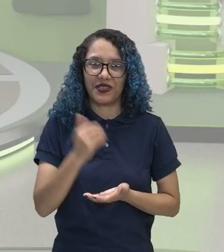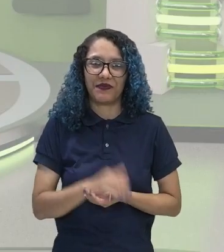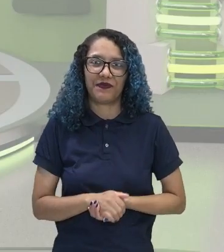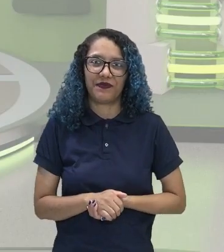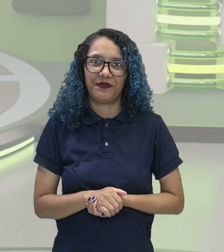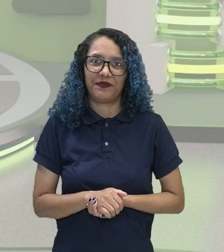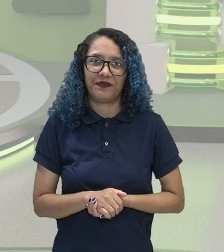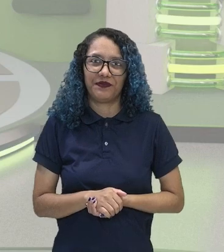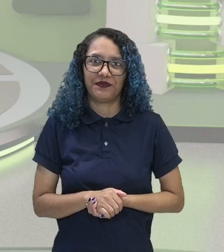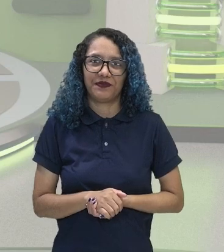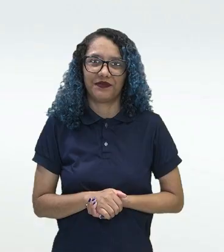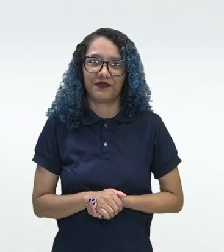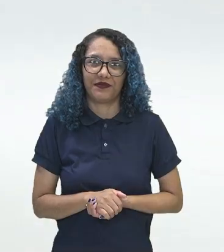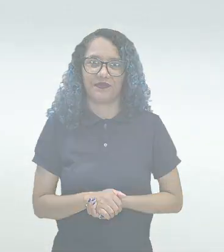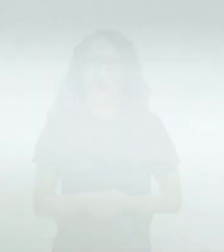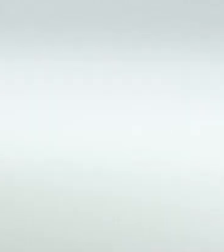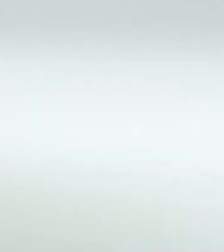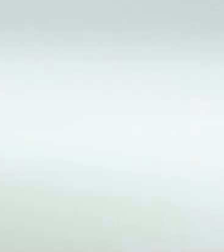nossa aula.